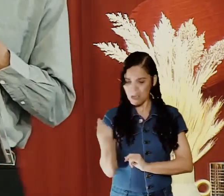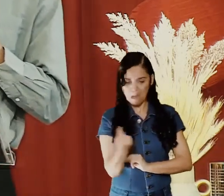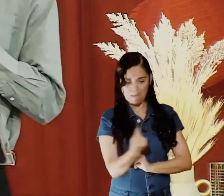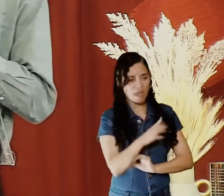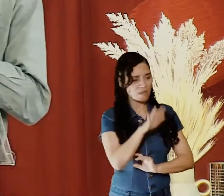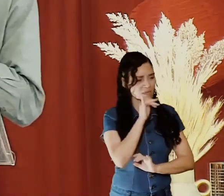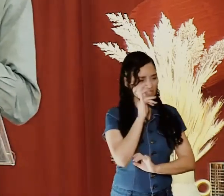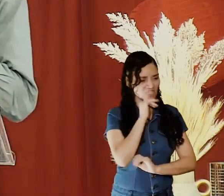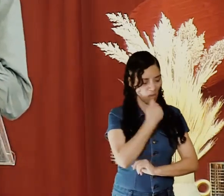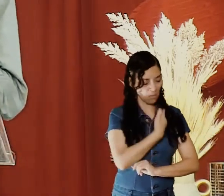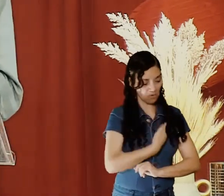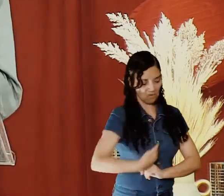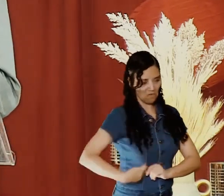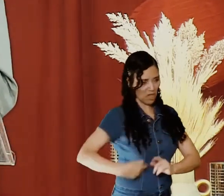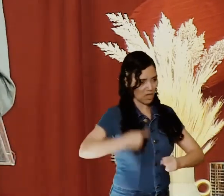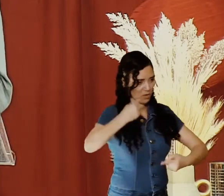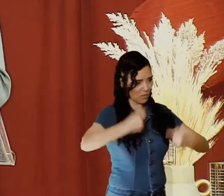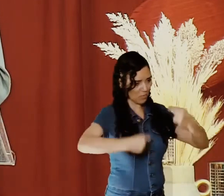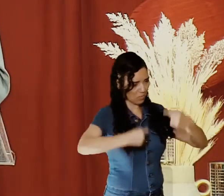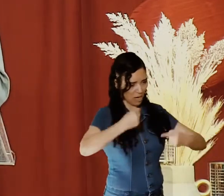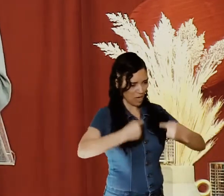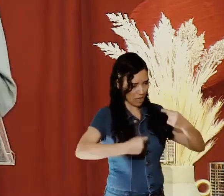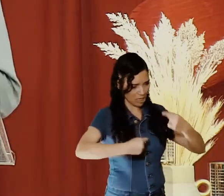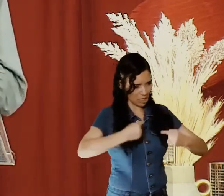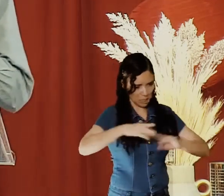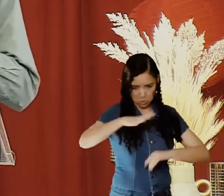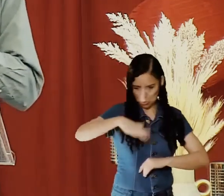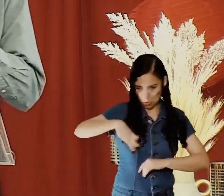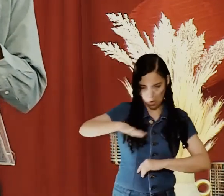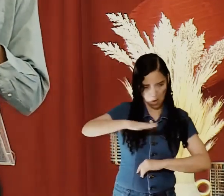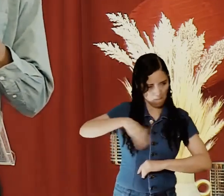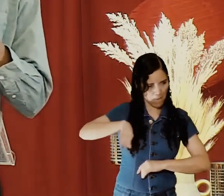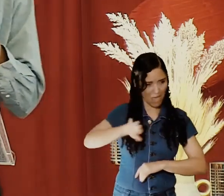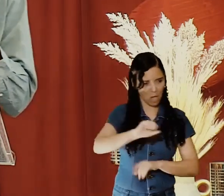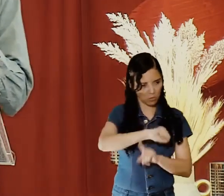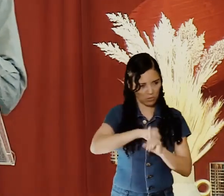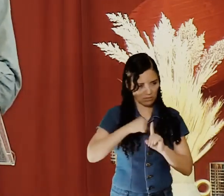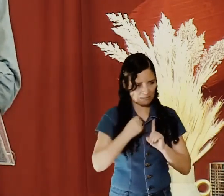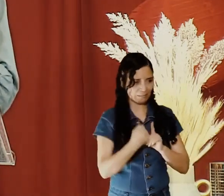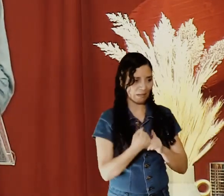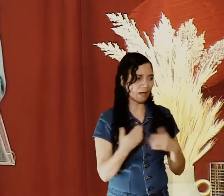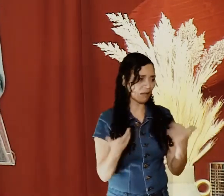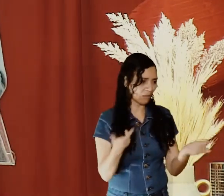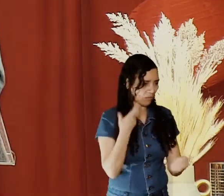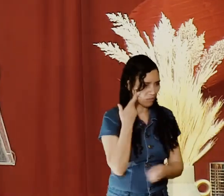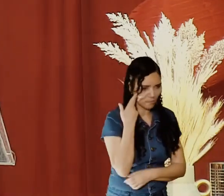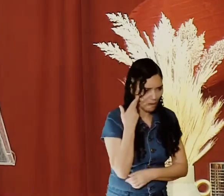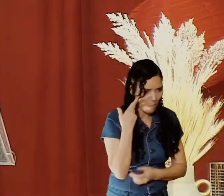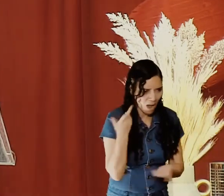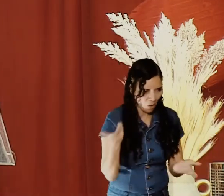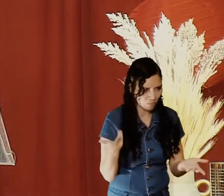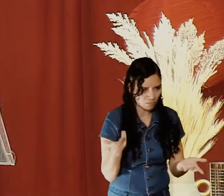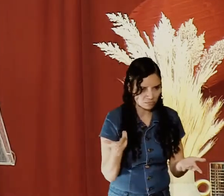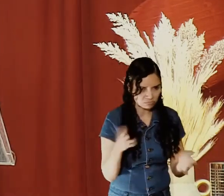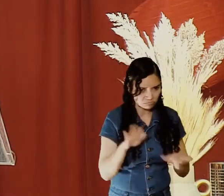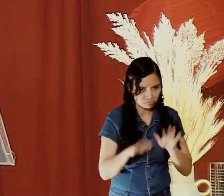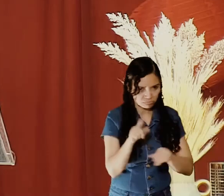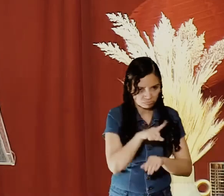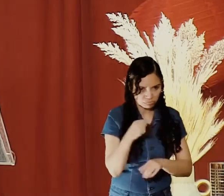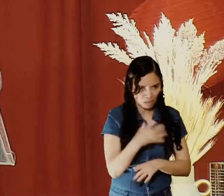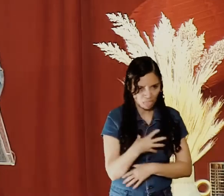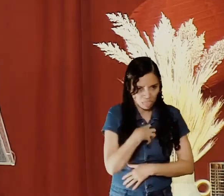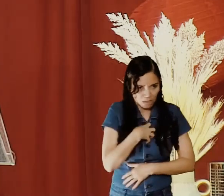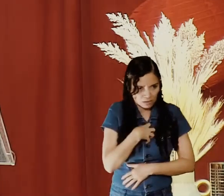nos preocupamos com política, nos preocupamos com o cenário econômico, e é claro, tudo isso nos toca, não resta dúvida, mas nós